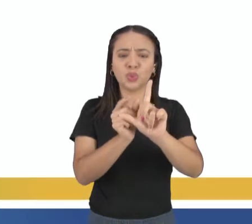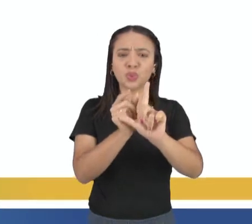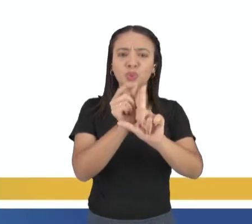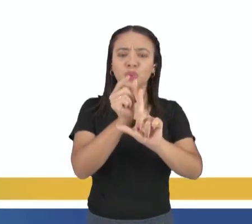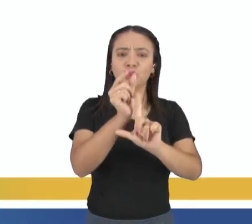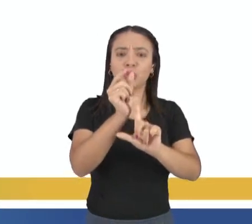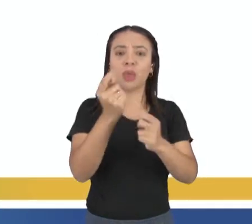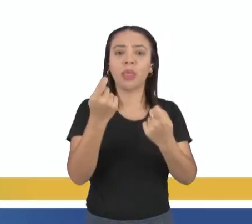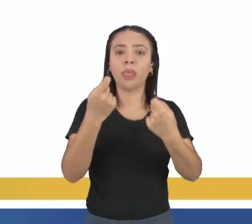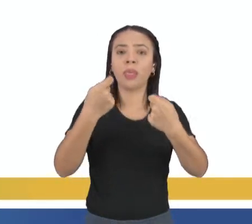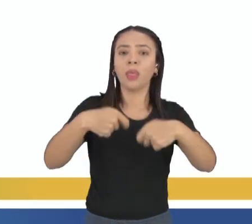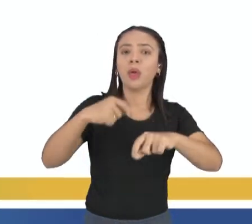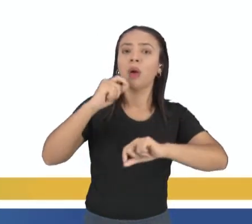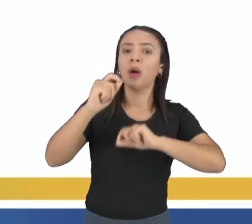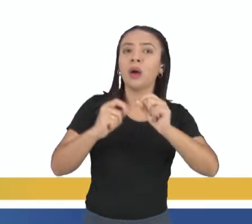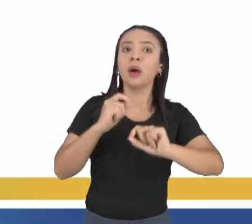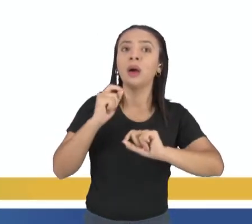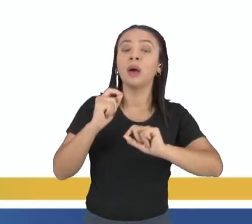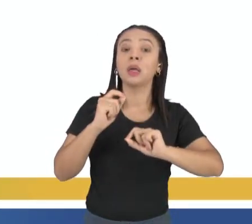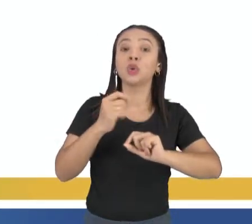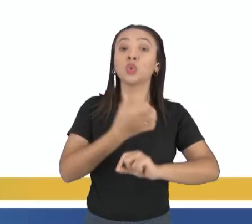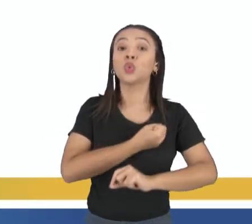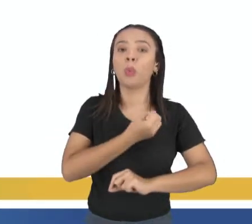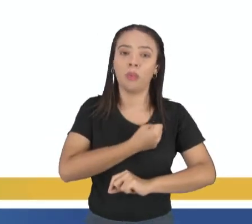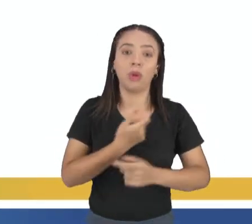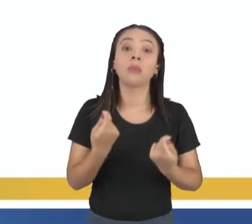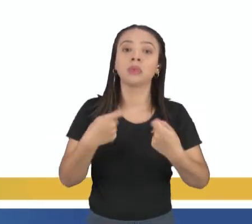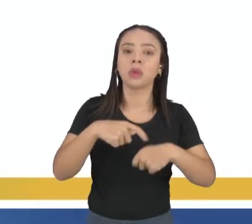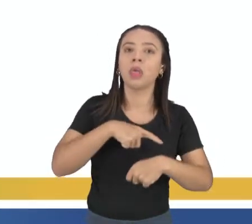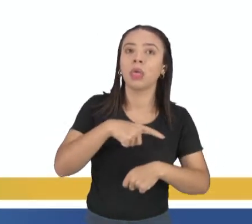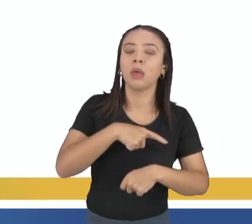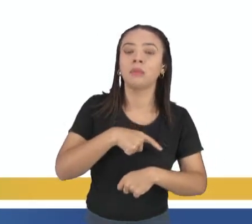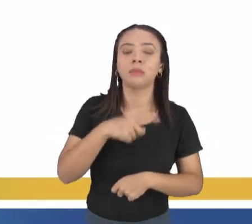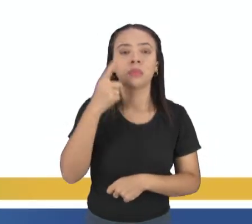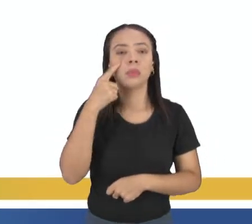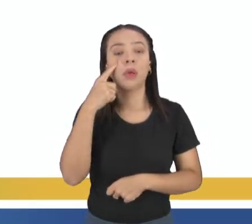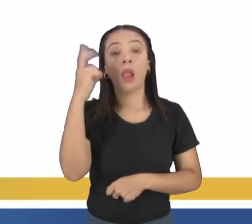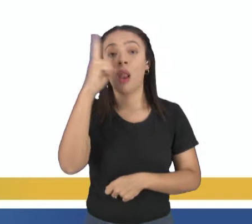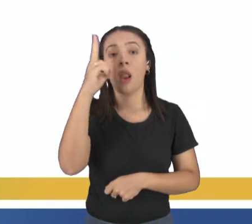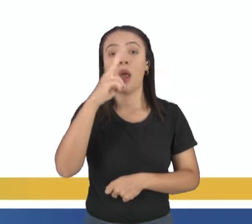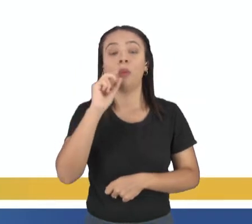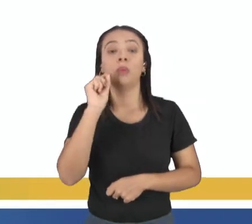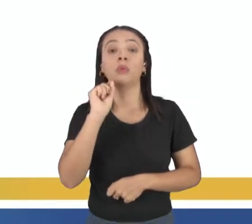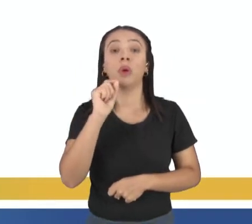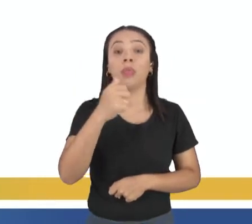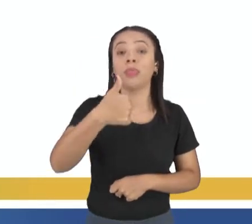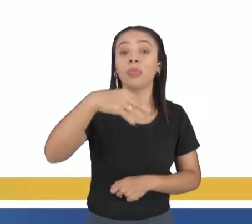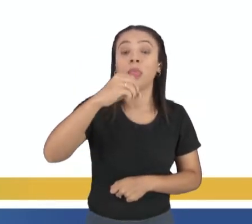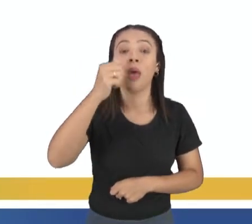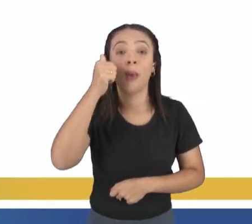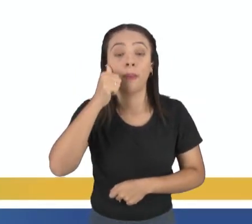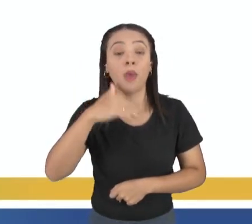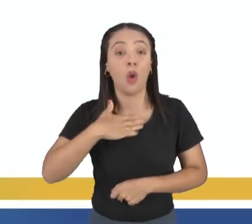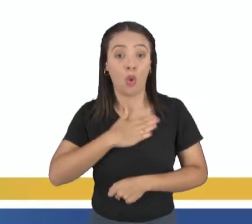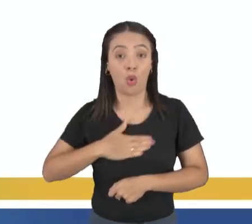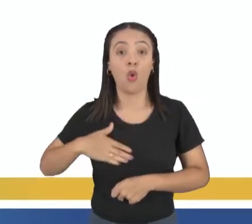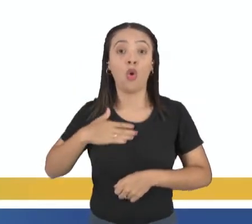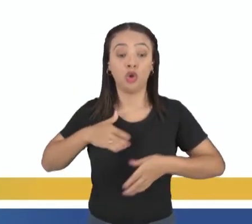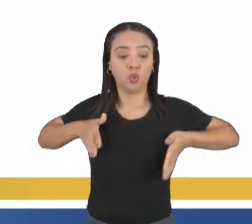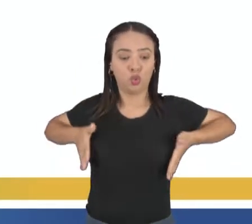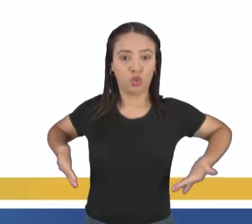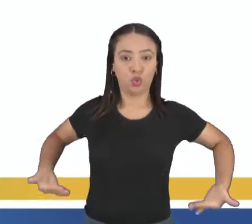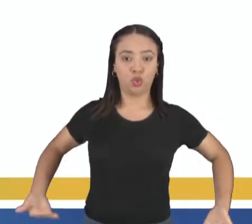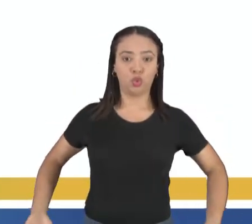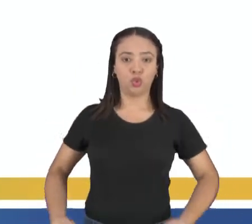ser proporcional ao valor numérico do dado. Então, por exemplo, você viu na questão lá que 10 meninas preferem vestido.